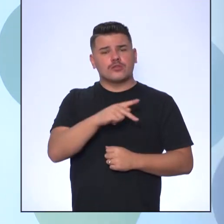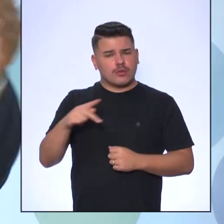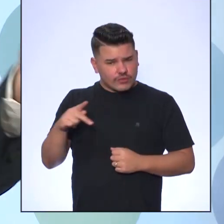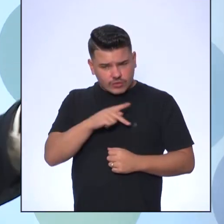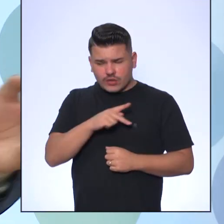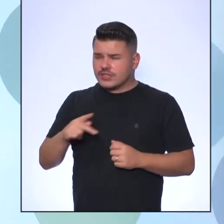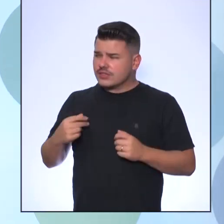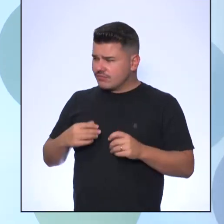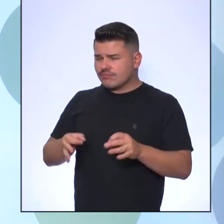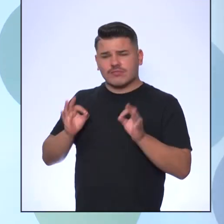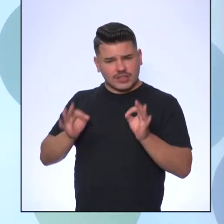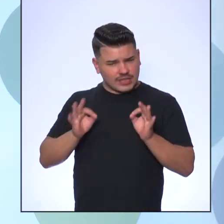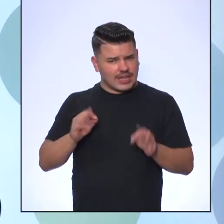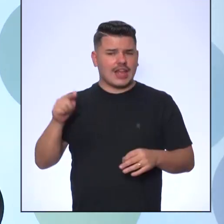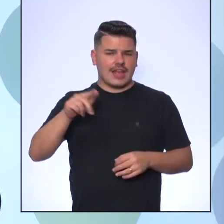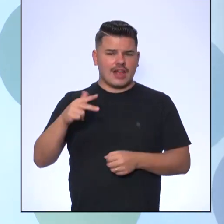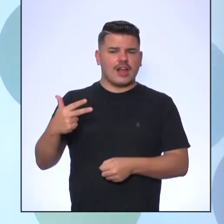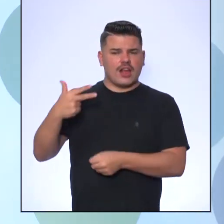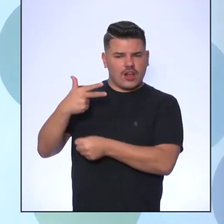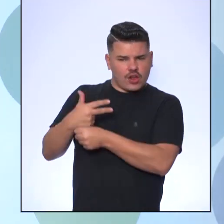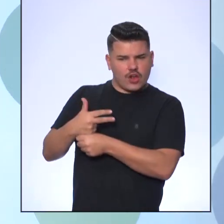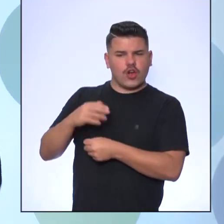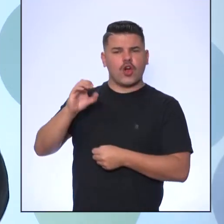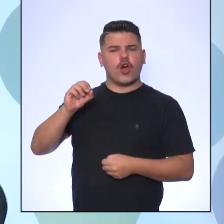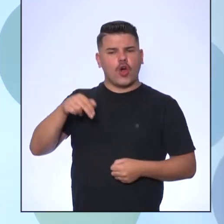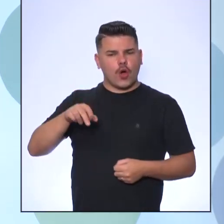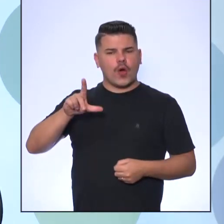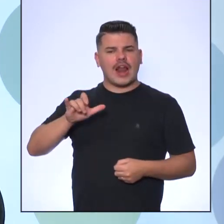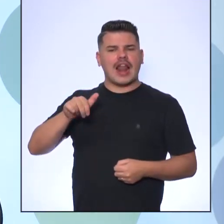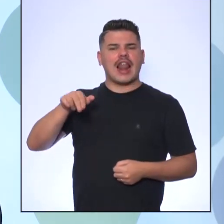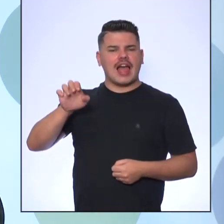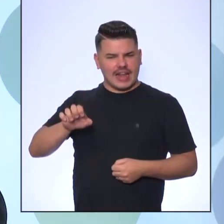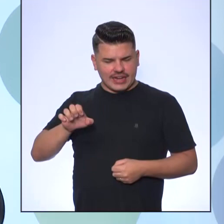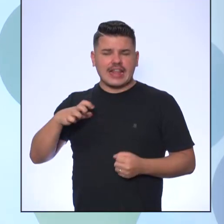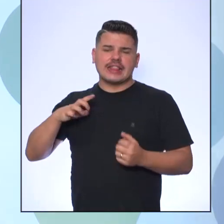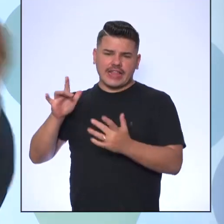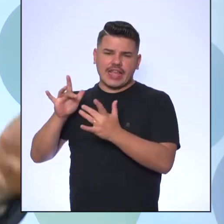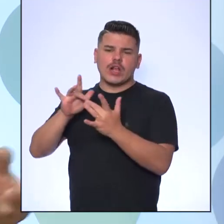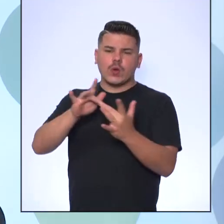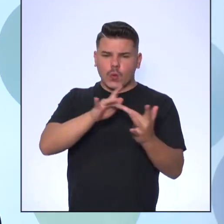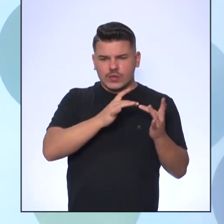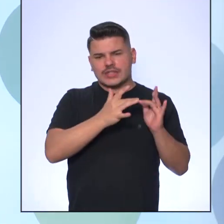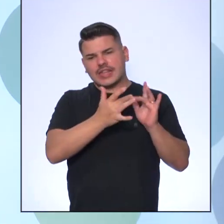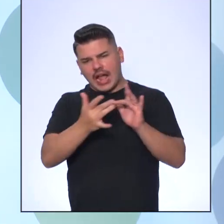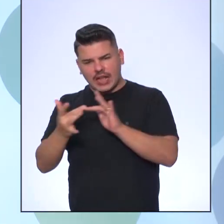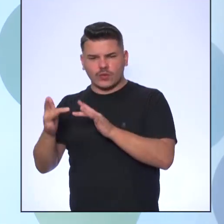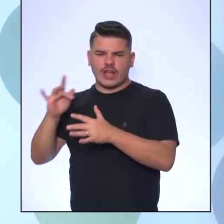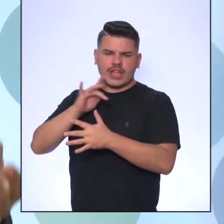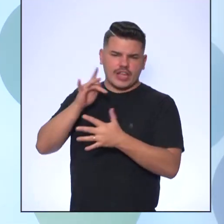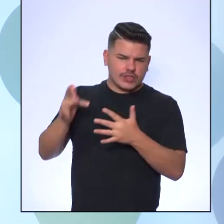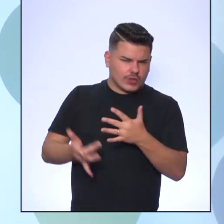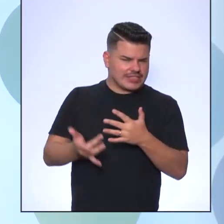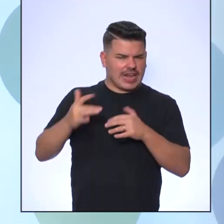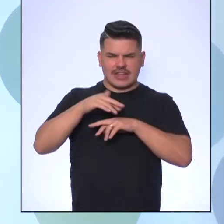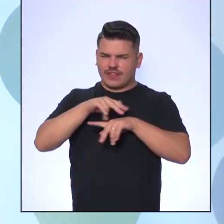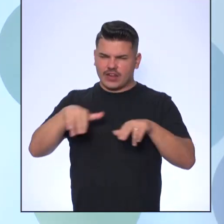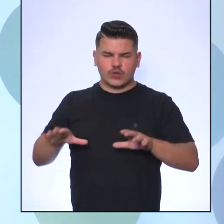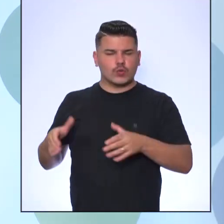aqui online, alguns têm contato com seus alunos pelas mídias sociais, pelas